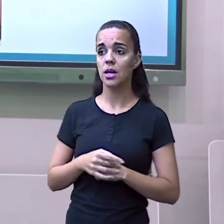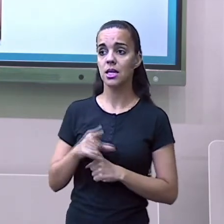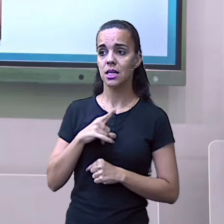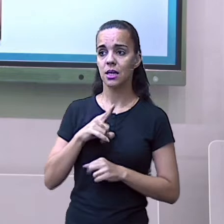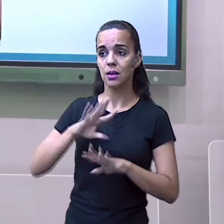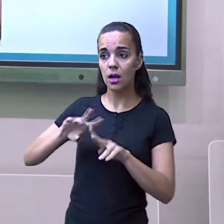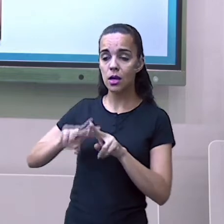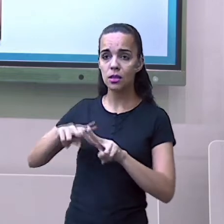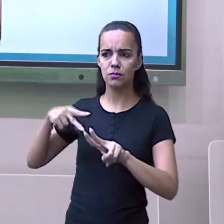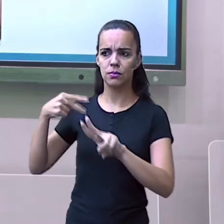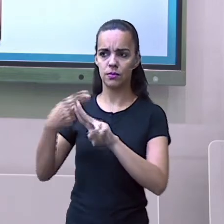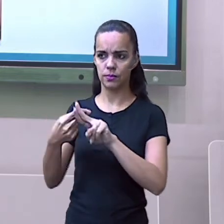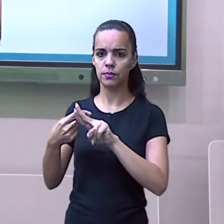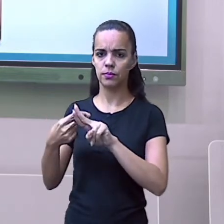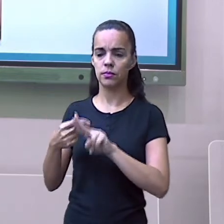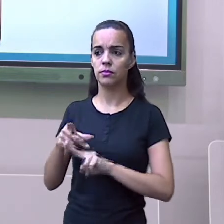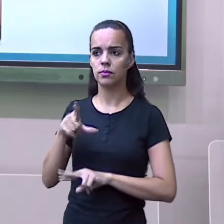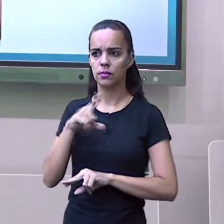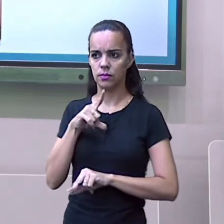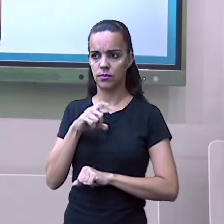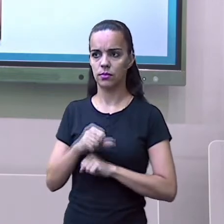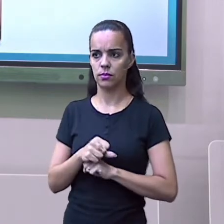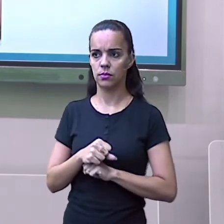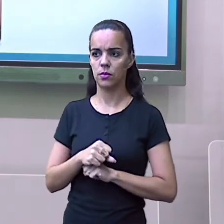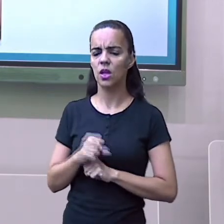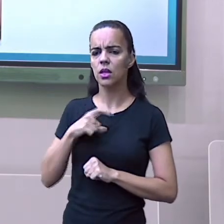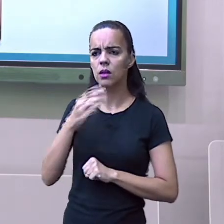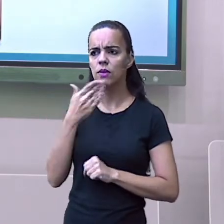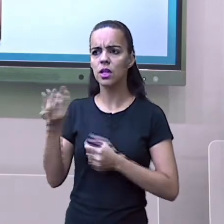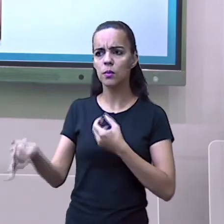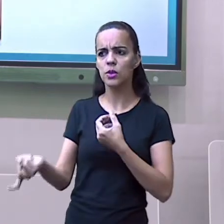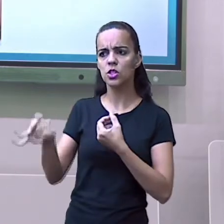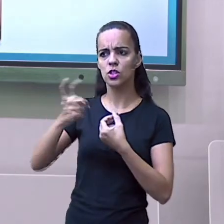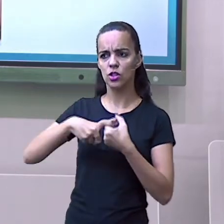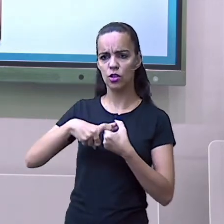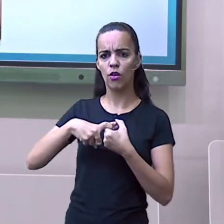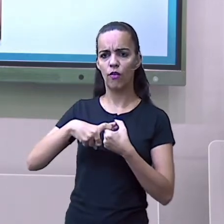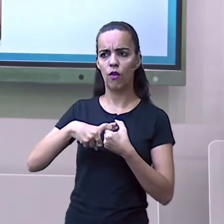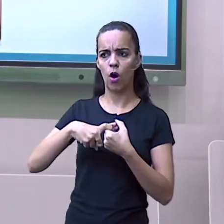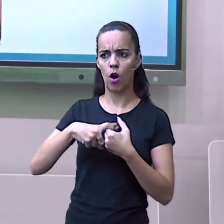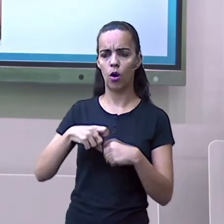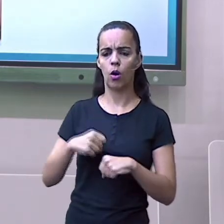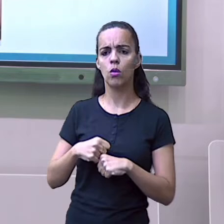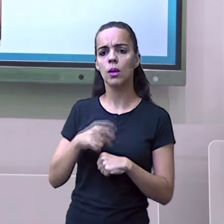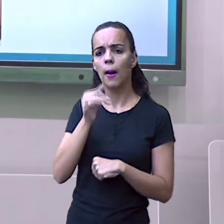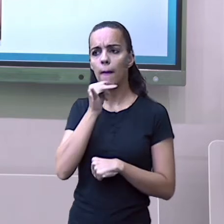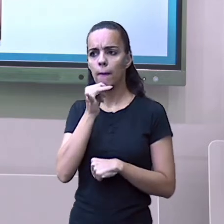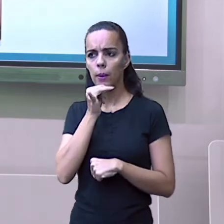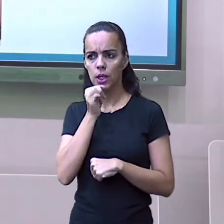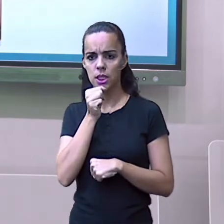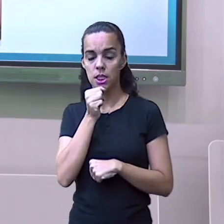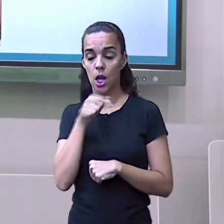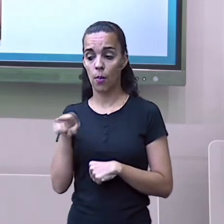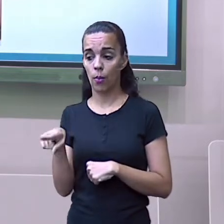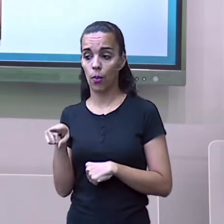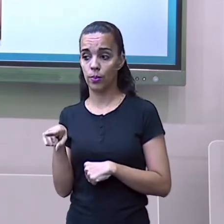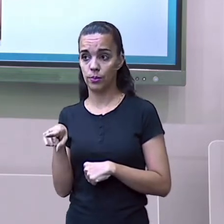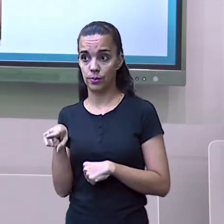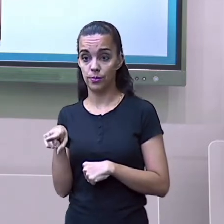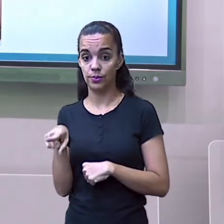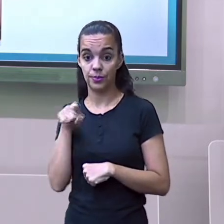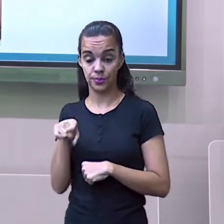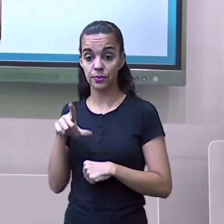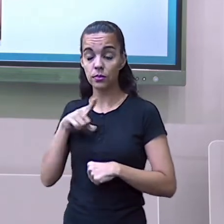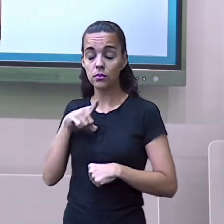valor terá ainda os seus acréscimos. Como isso acontece? Sabe lá aquela conta de telefone que